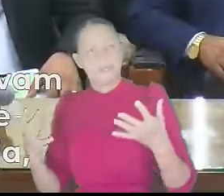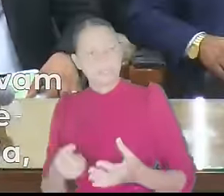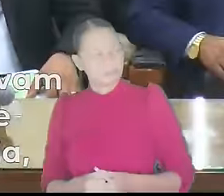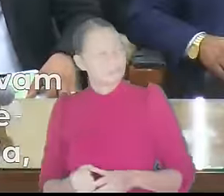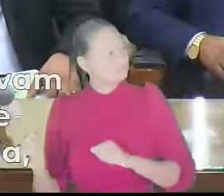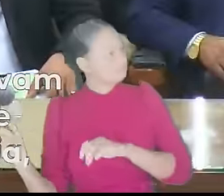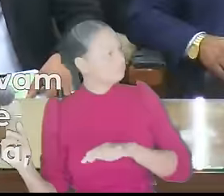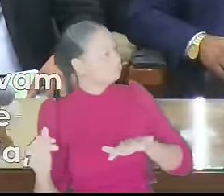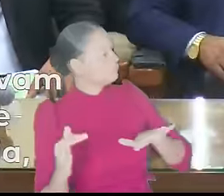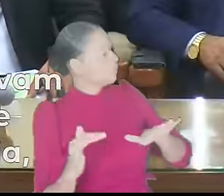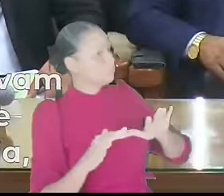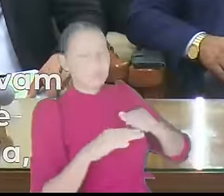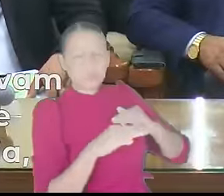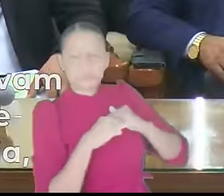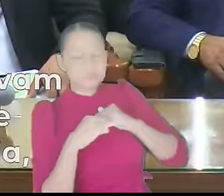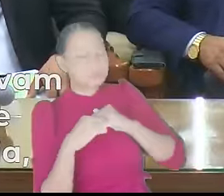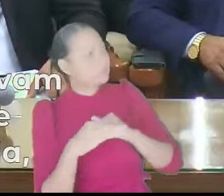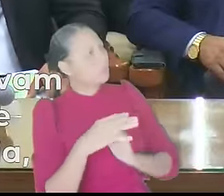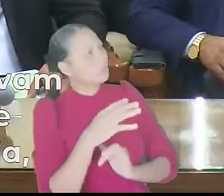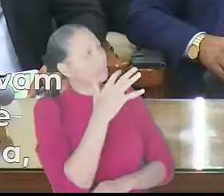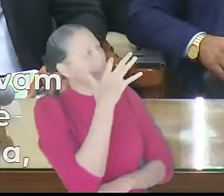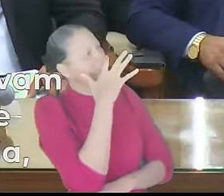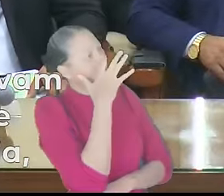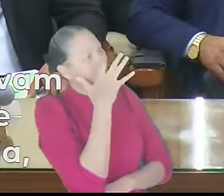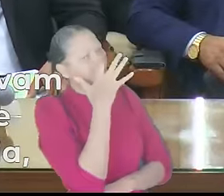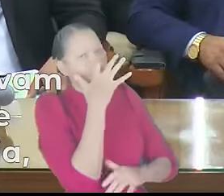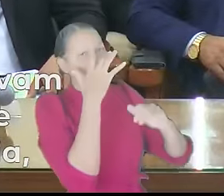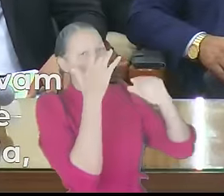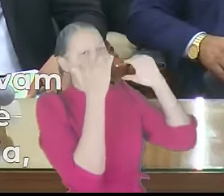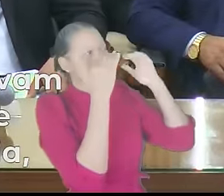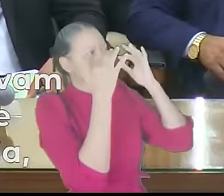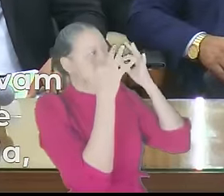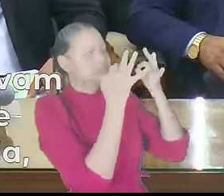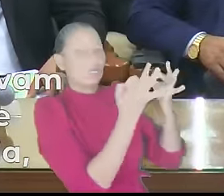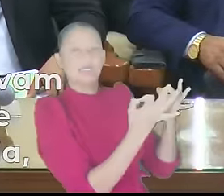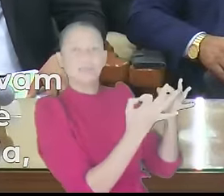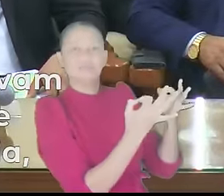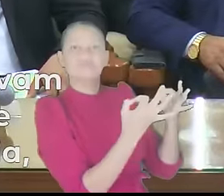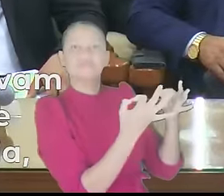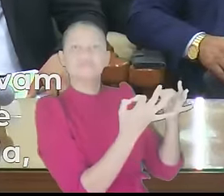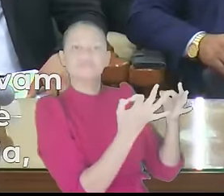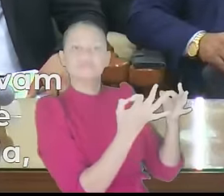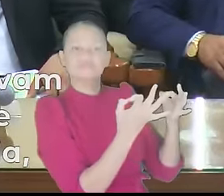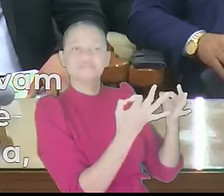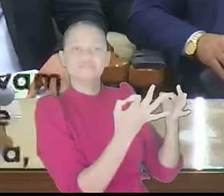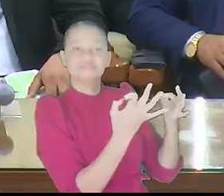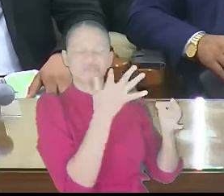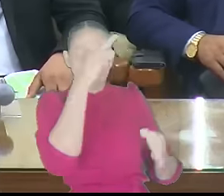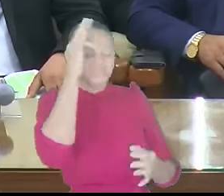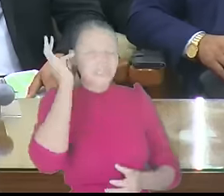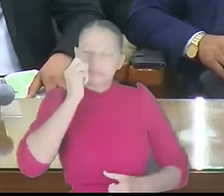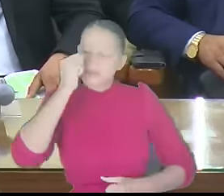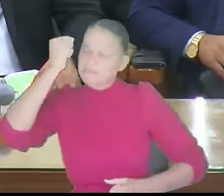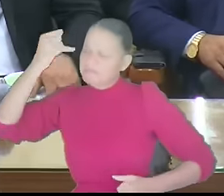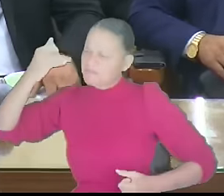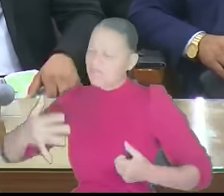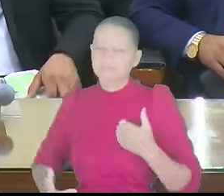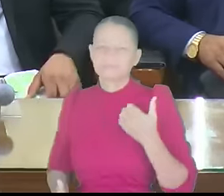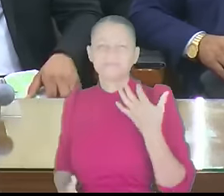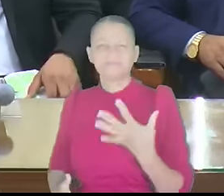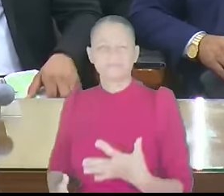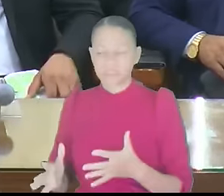multidões, unanimemente, prestavam o quê, irmão? Atenção. Atenção. Ao que Filipe dizia. Irmão, Cristo